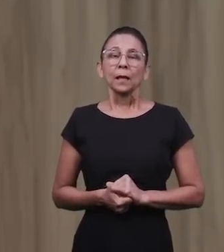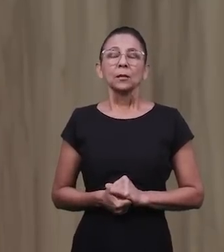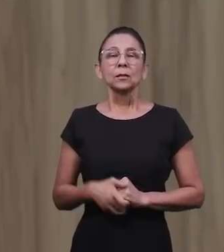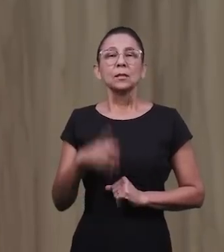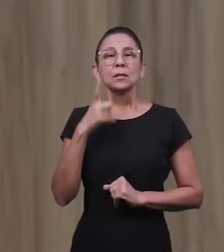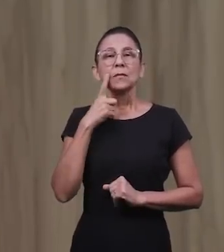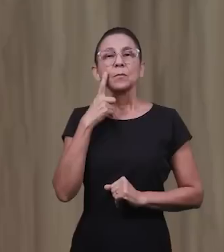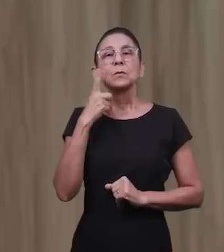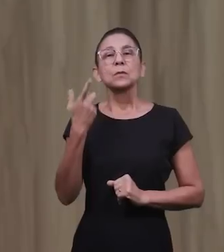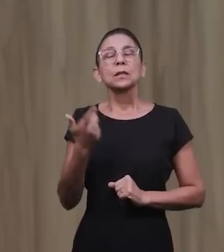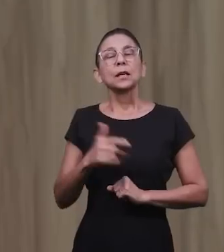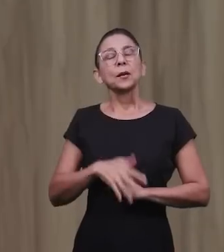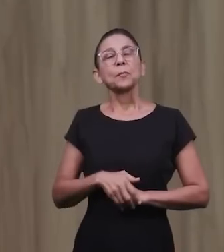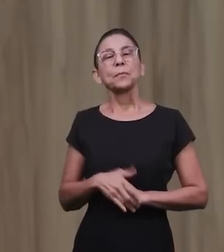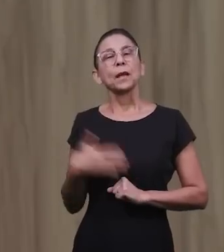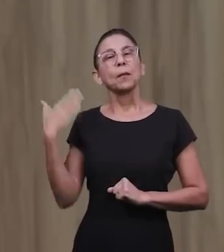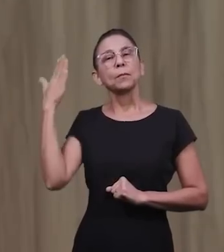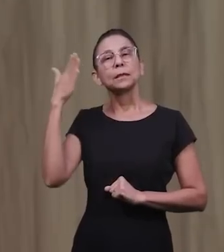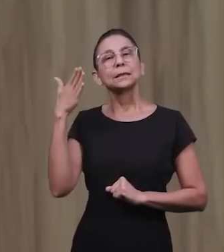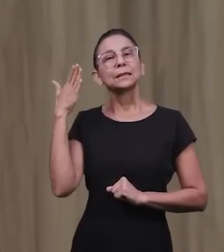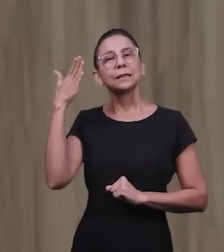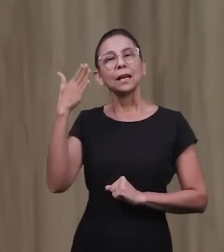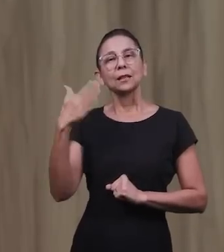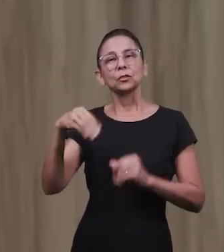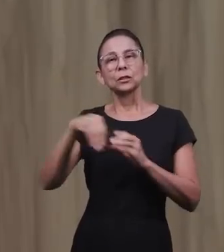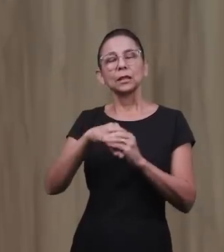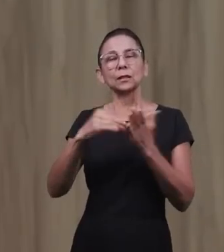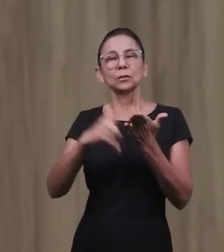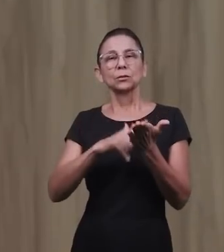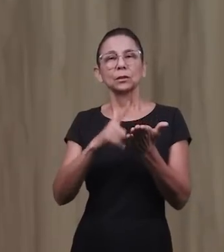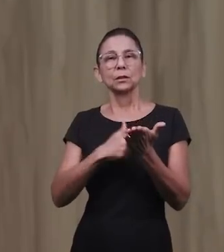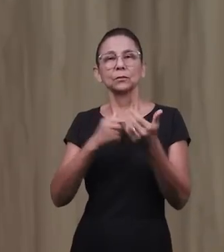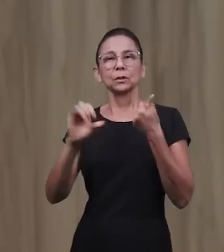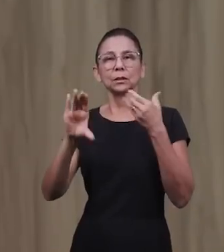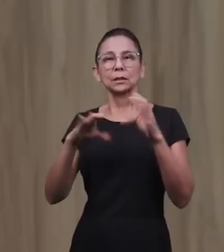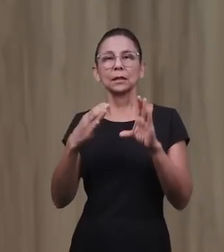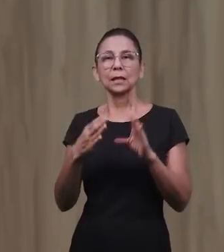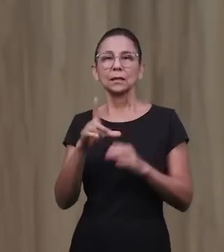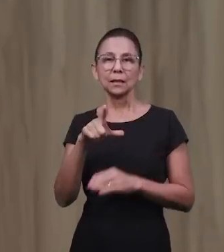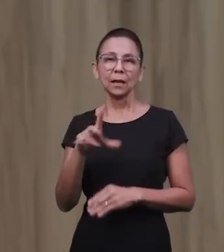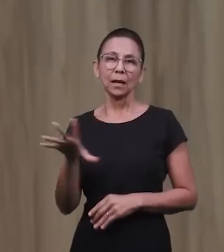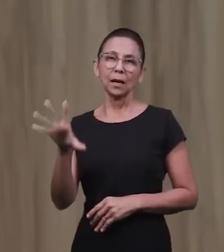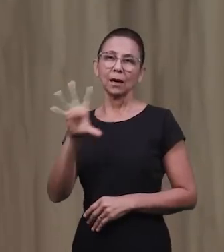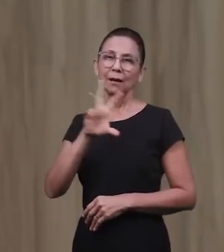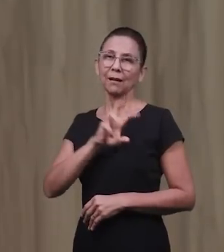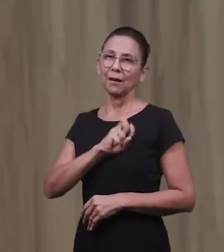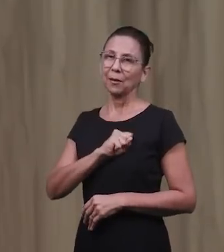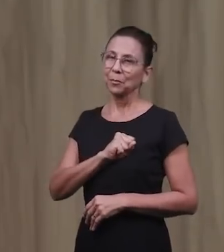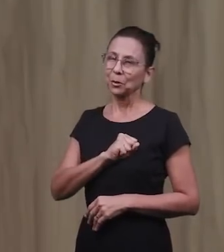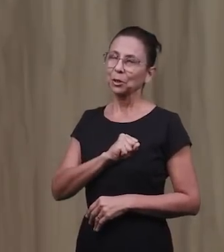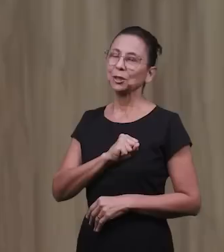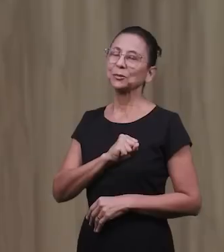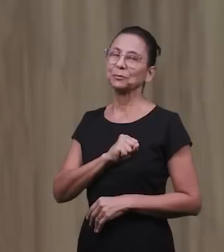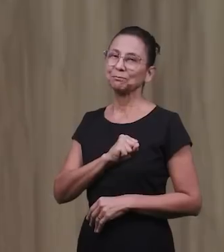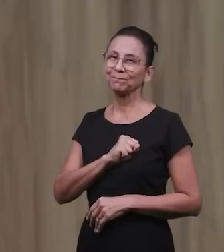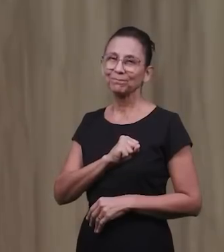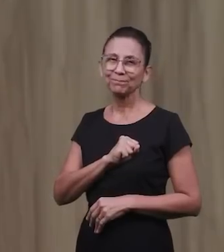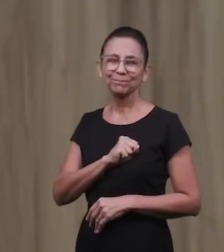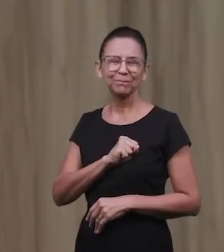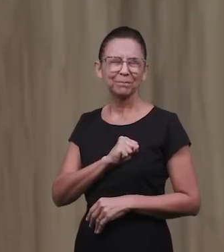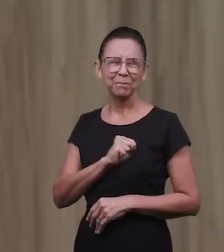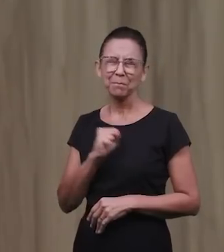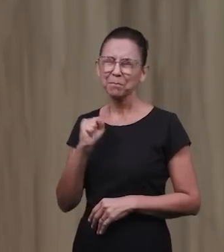expressão amor, né? O maior amor que já existiu. Até alguns